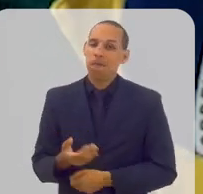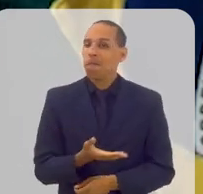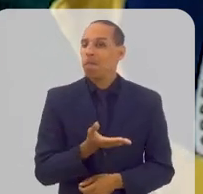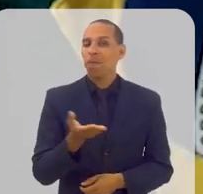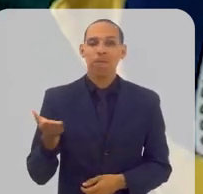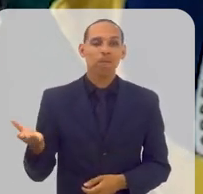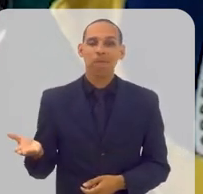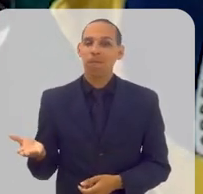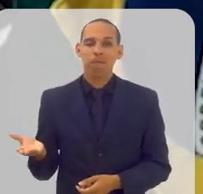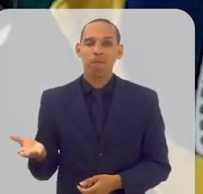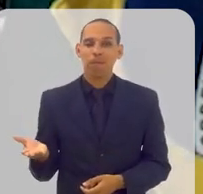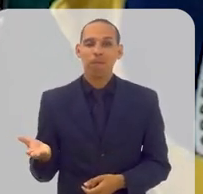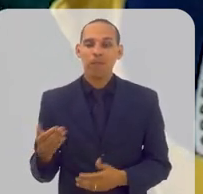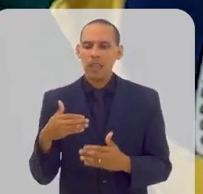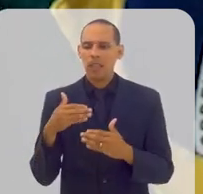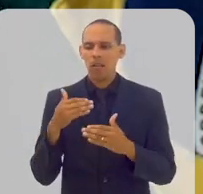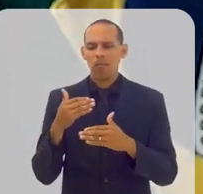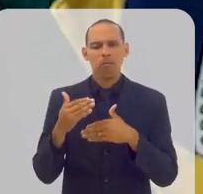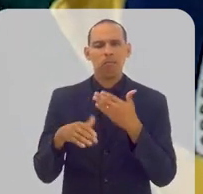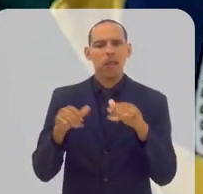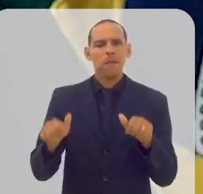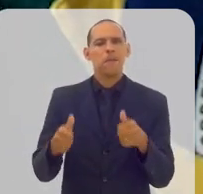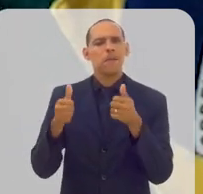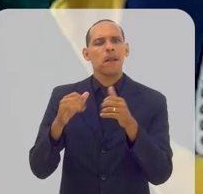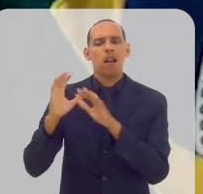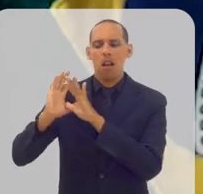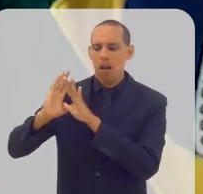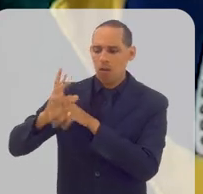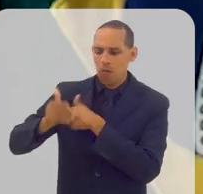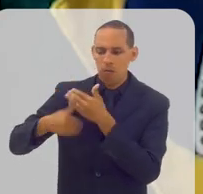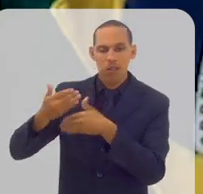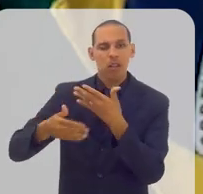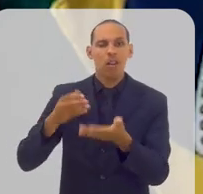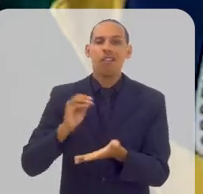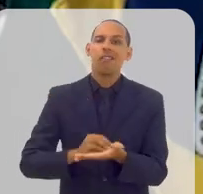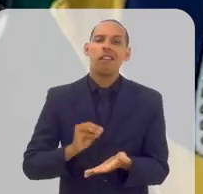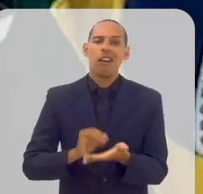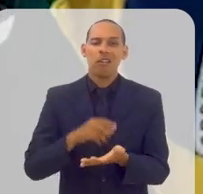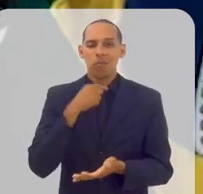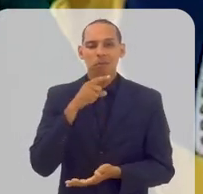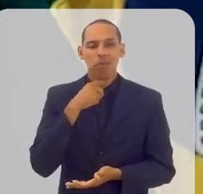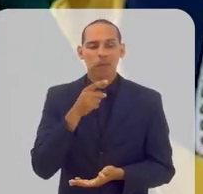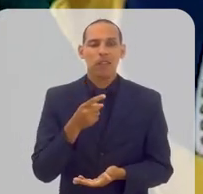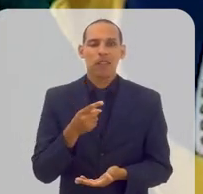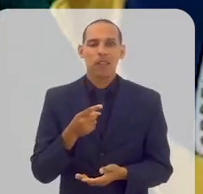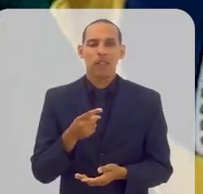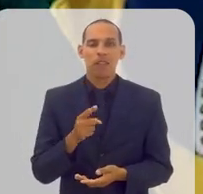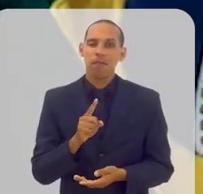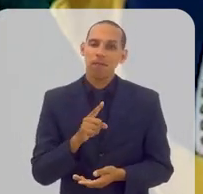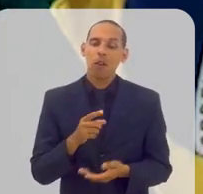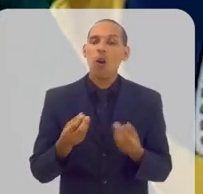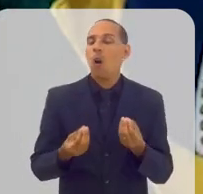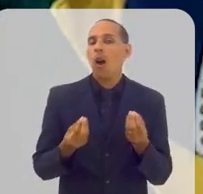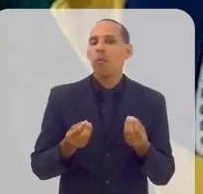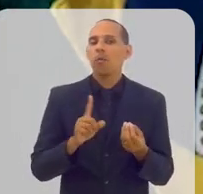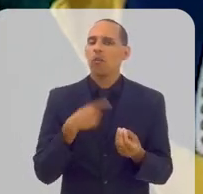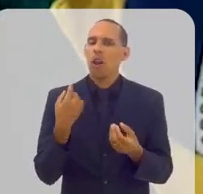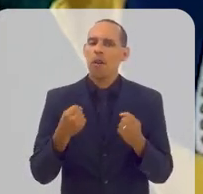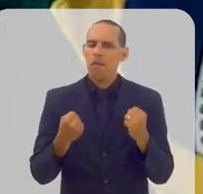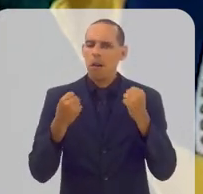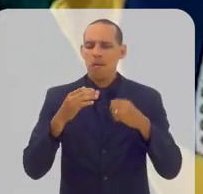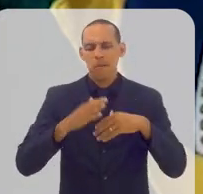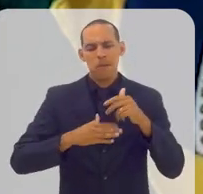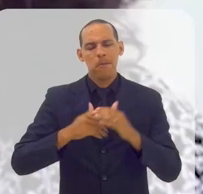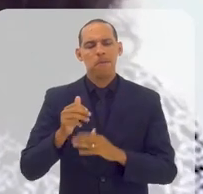deixando assim de aprimorar suas carreiras quanto às nossas conjunturas e